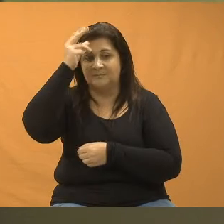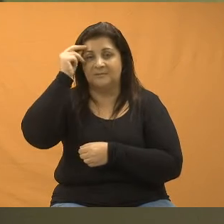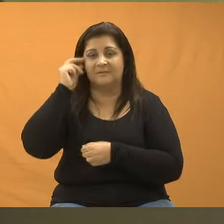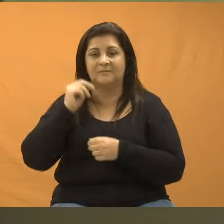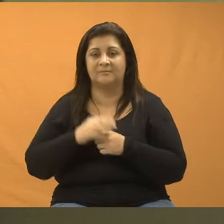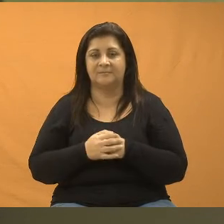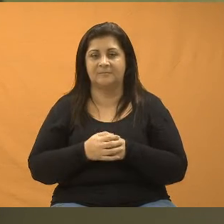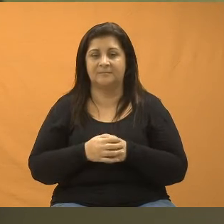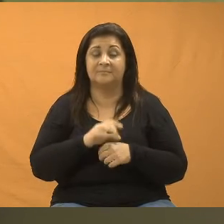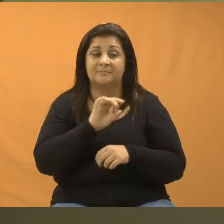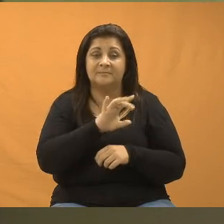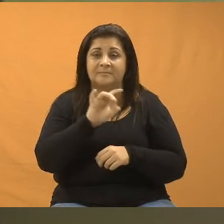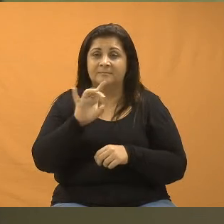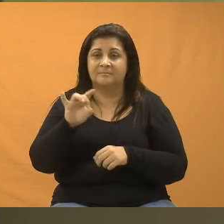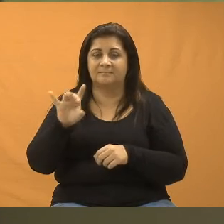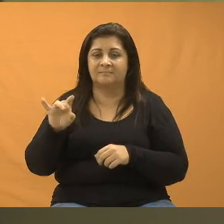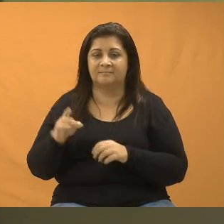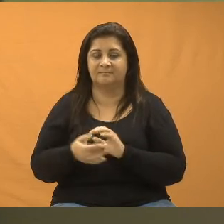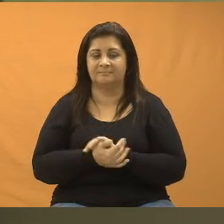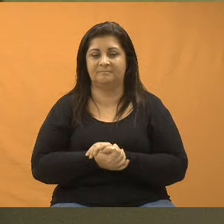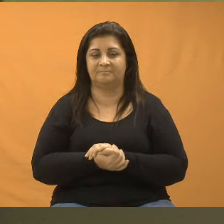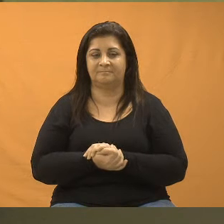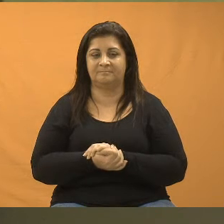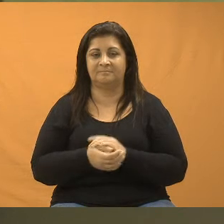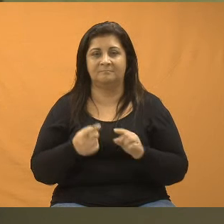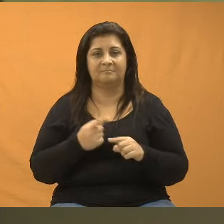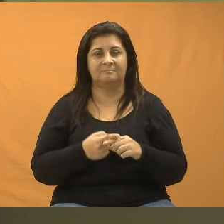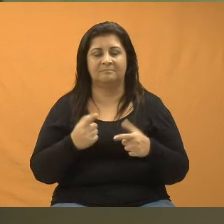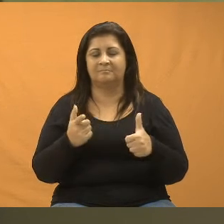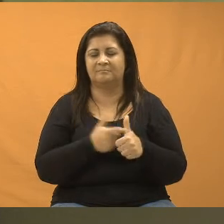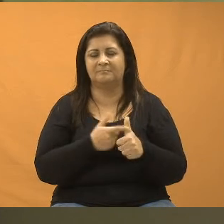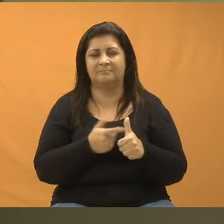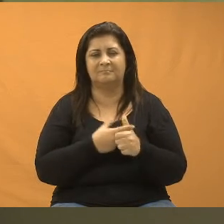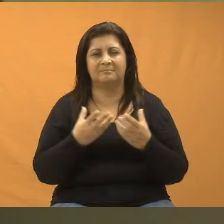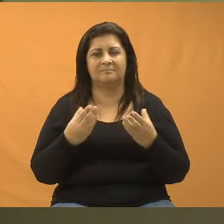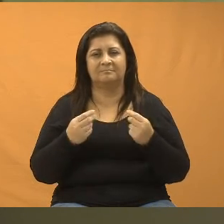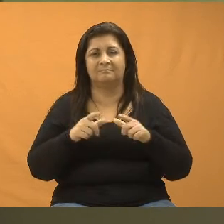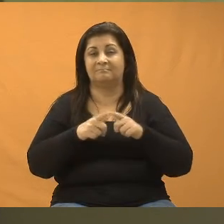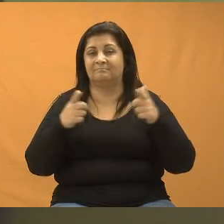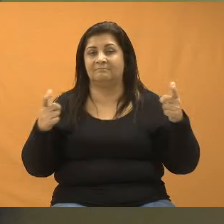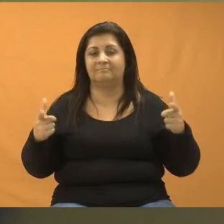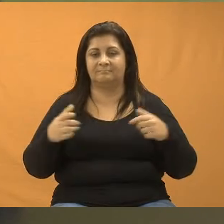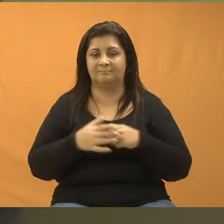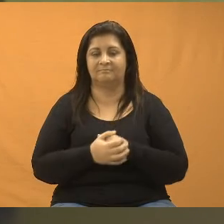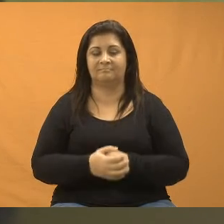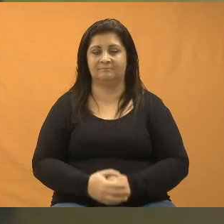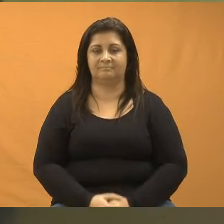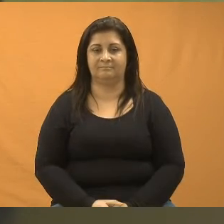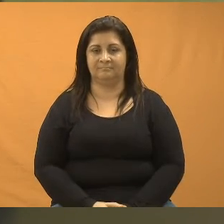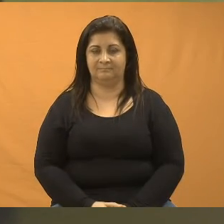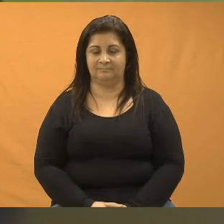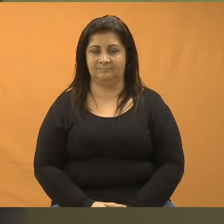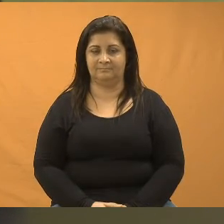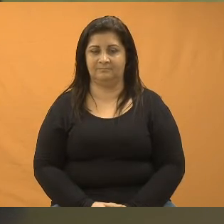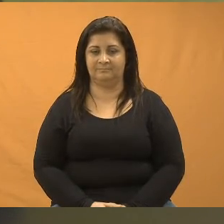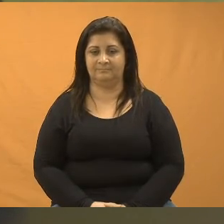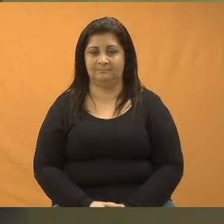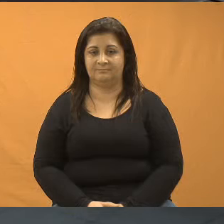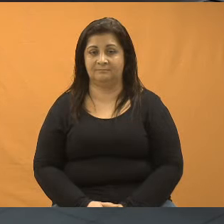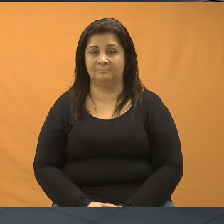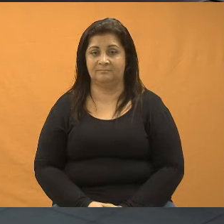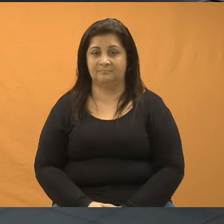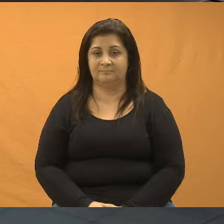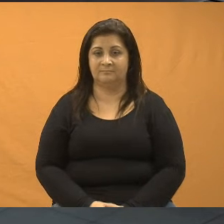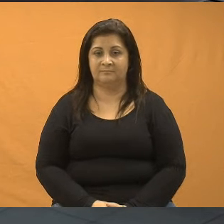fazendo caso a caso, né, porque é um passivo muito grande e bem complexo de se administrar. Celso, só para complementar, olha a